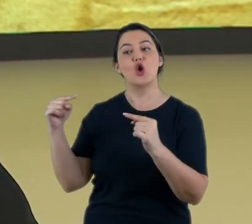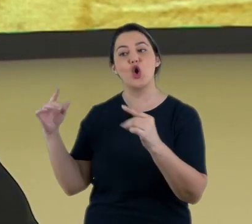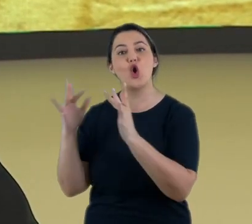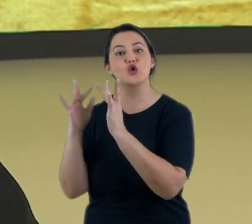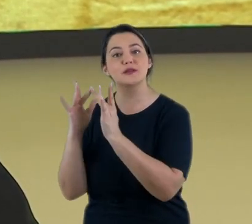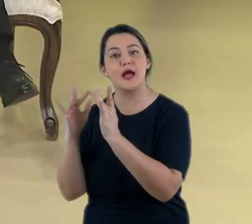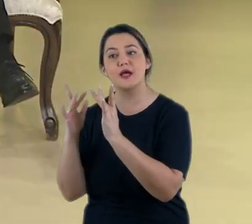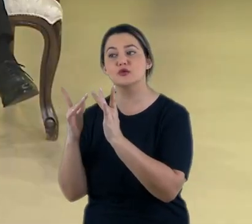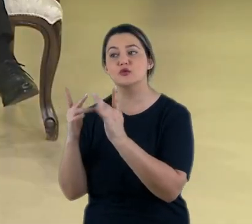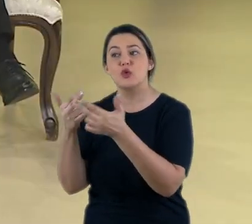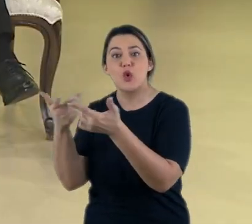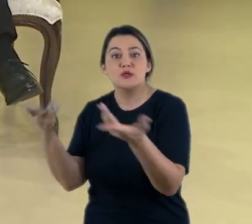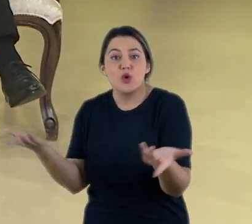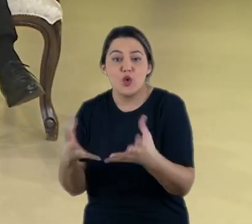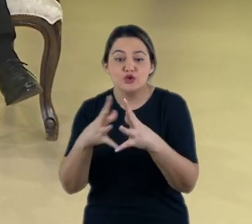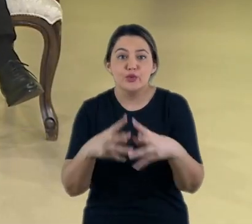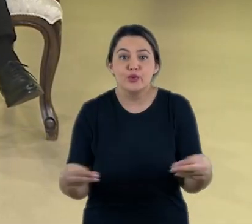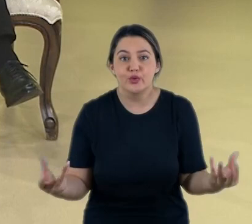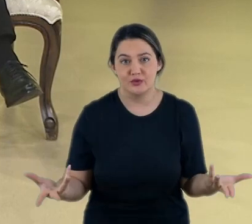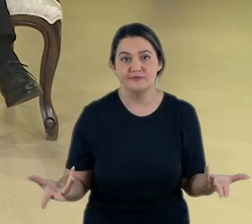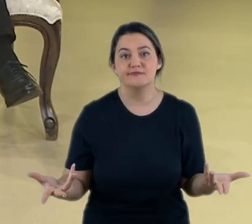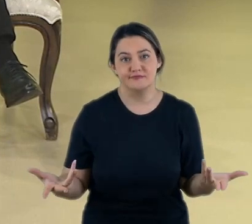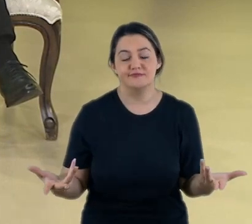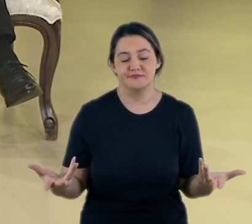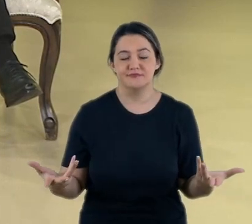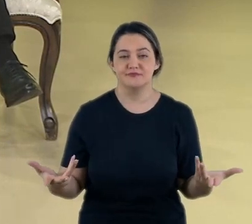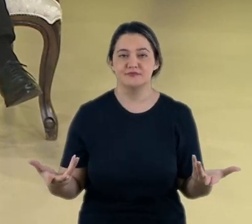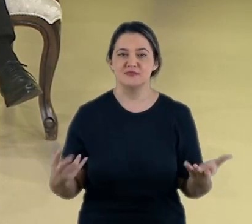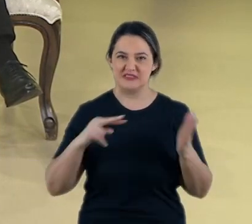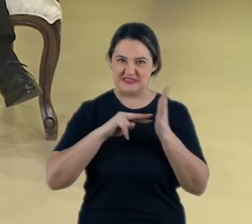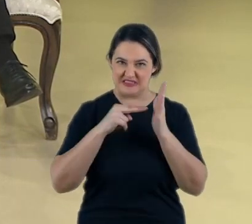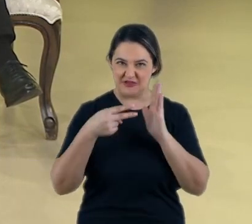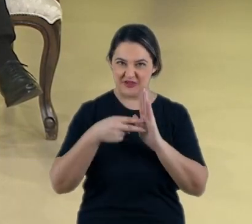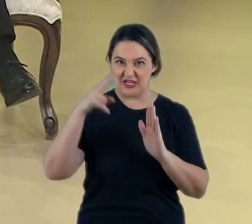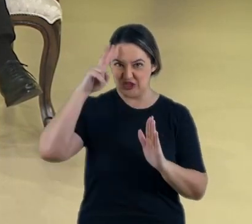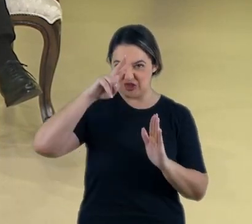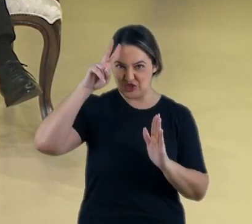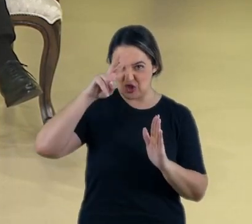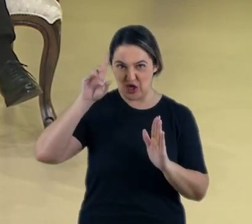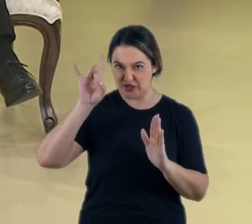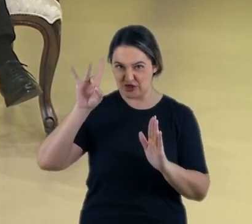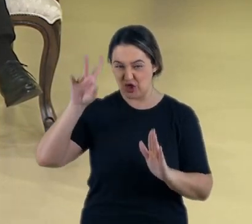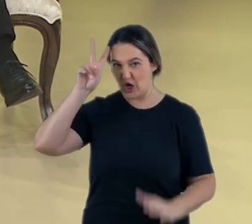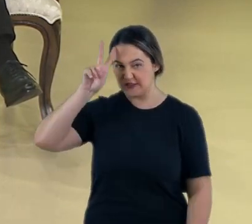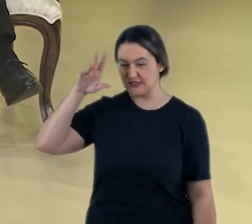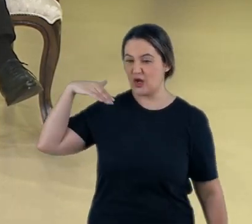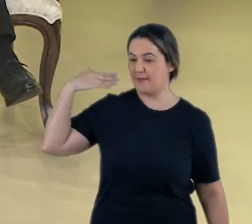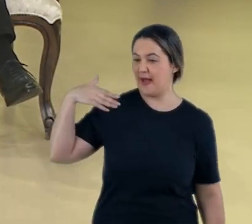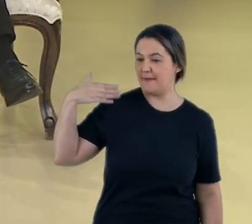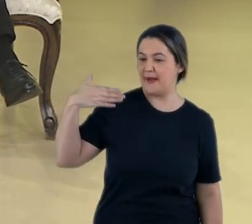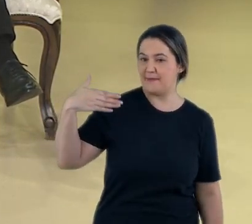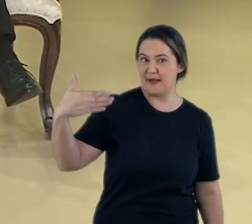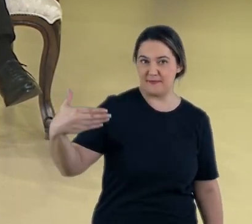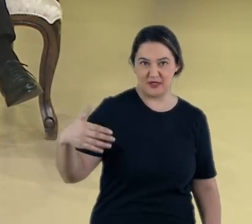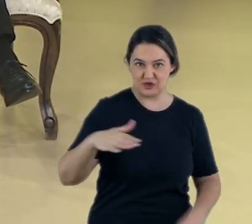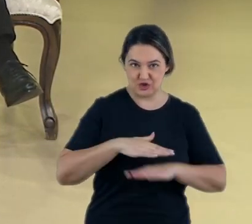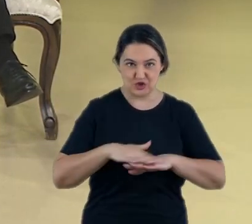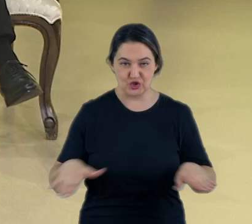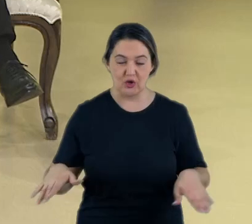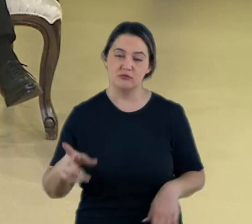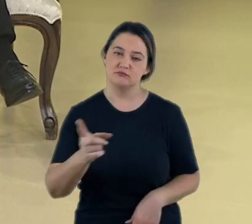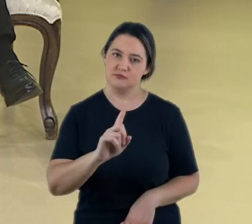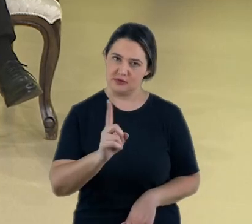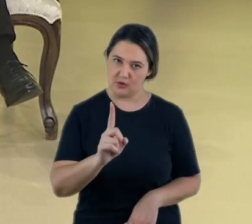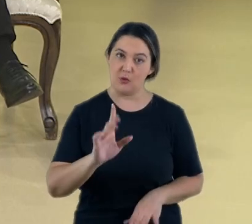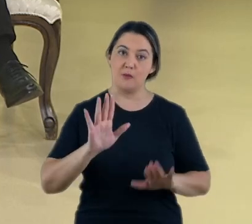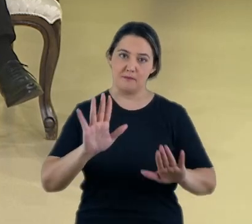perdidas. Não significa isto que a história é uma intérprete sem erros da profecia, não. Mas,